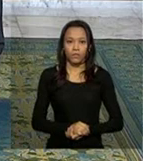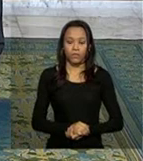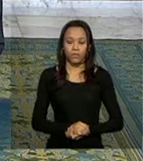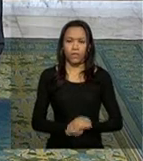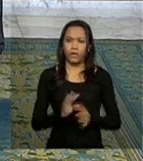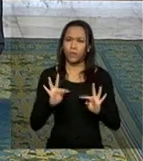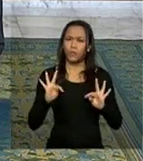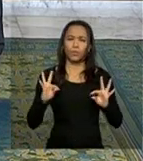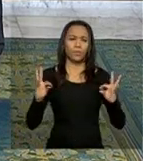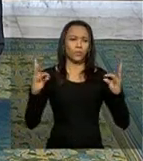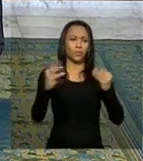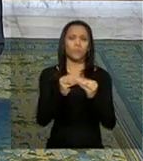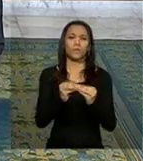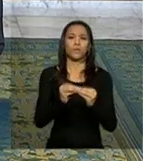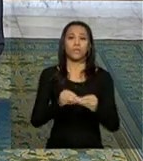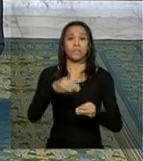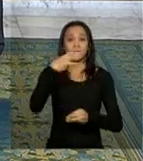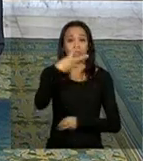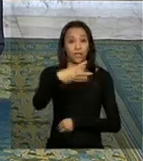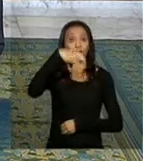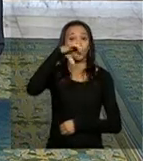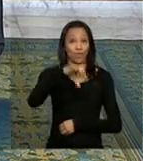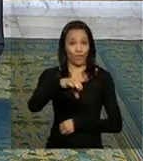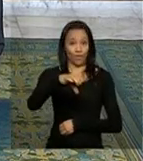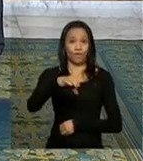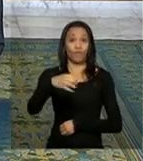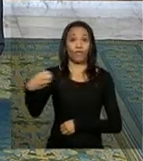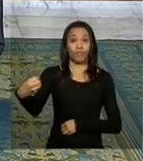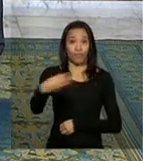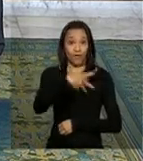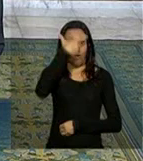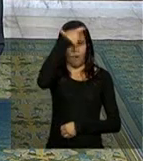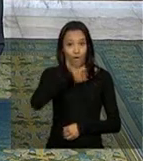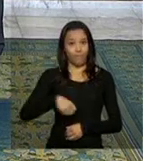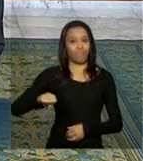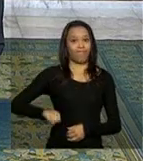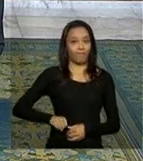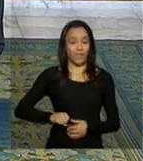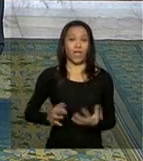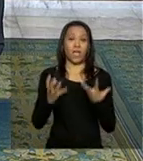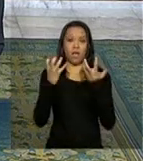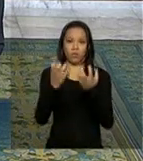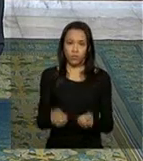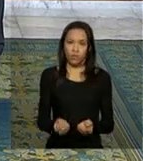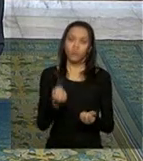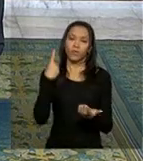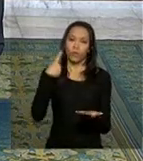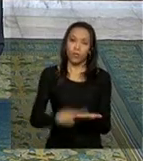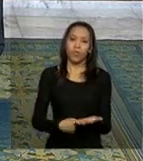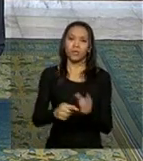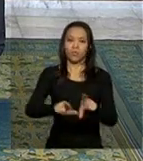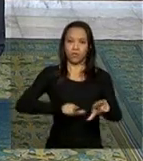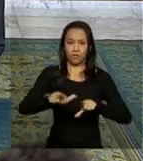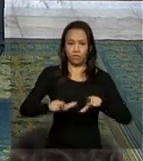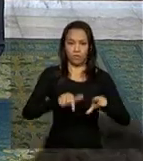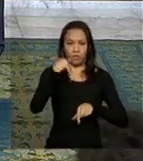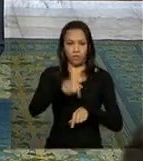Ao todo, são 32 novos embaixadores que assumem oficialmente suas funções no Brasil.